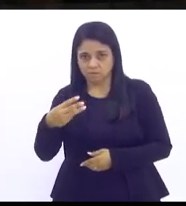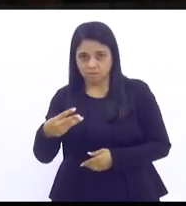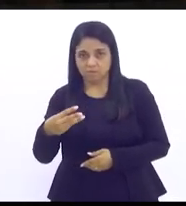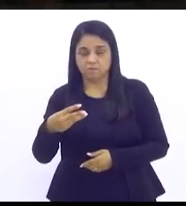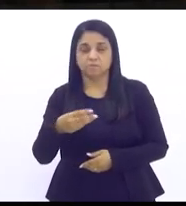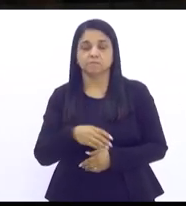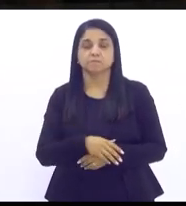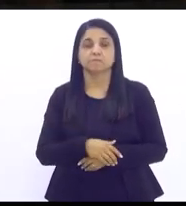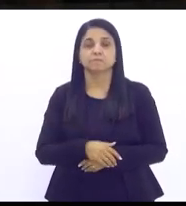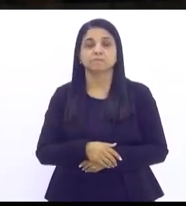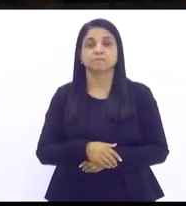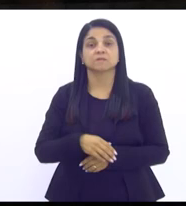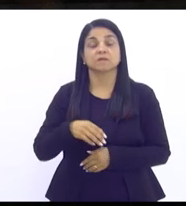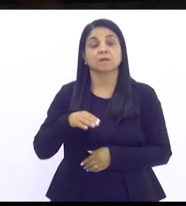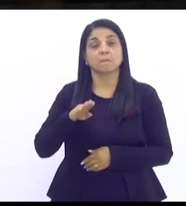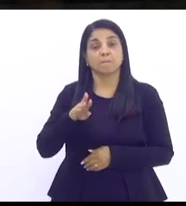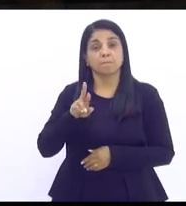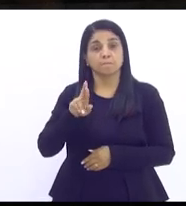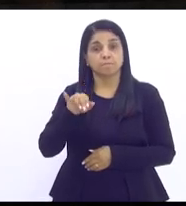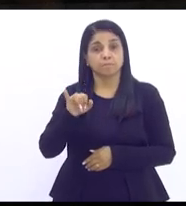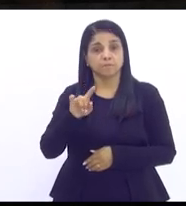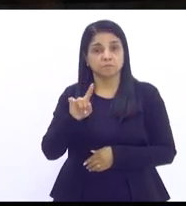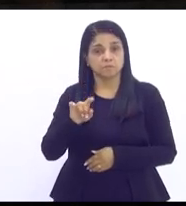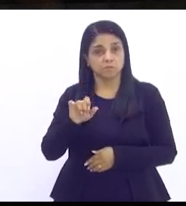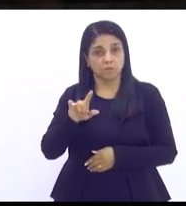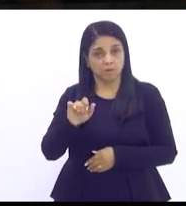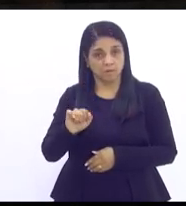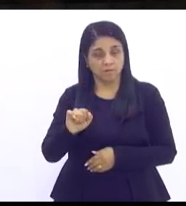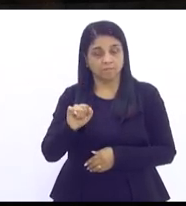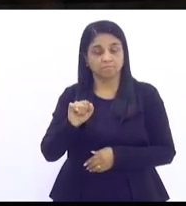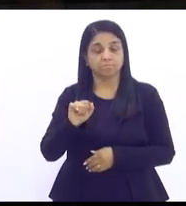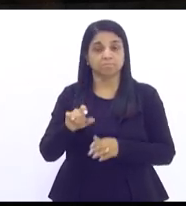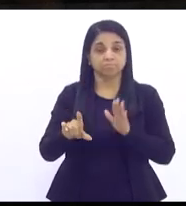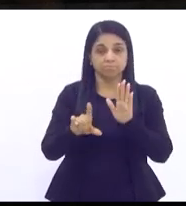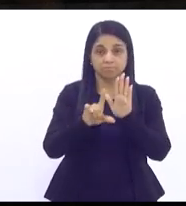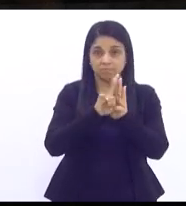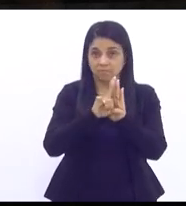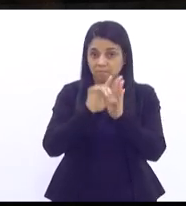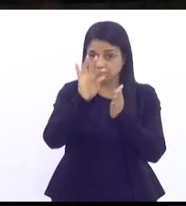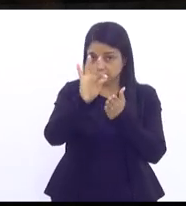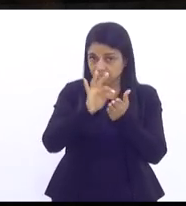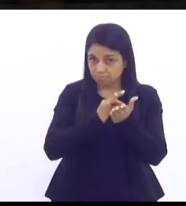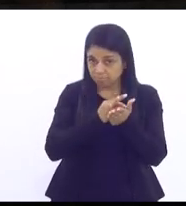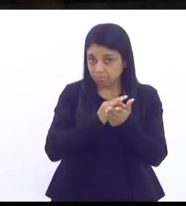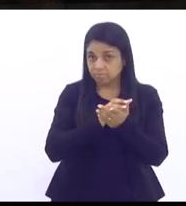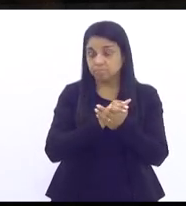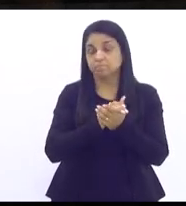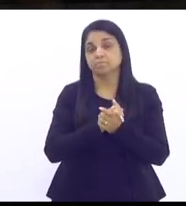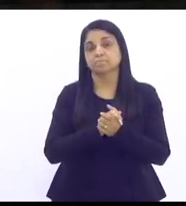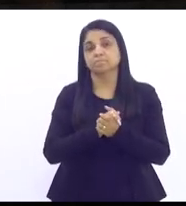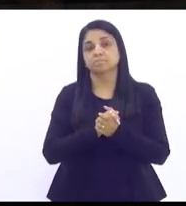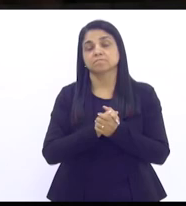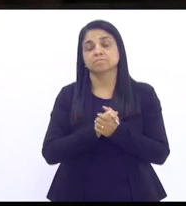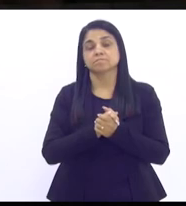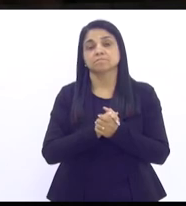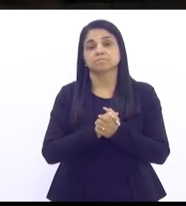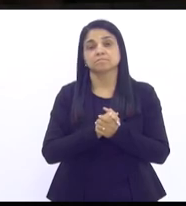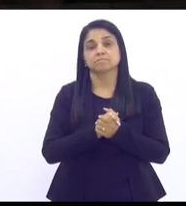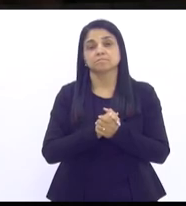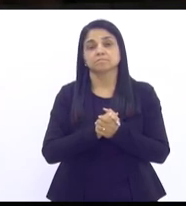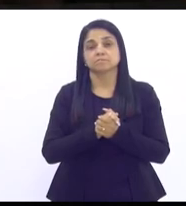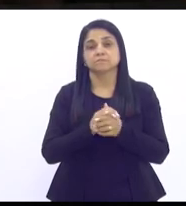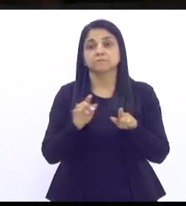1983. E Leonel de Moura Brizola editou uma lei aprovada pela Assembleia,